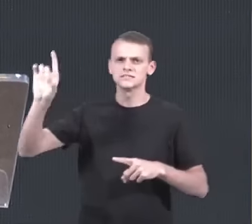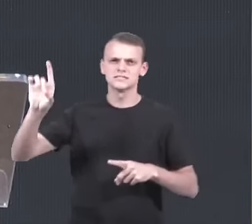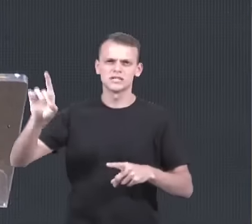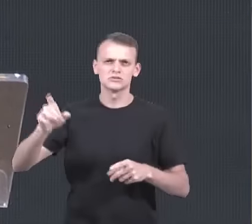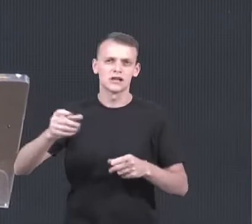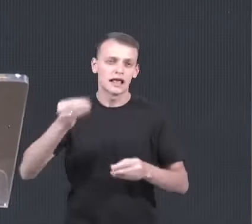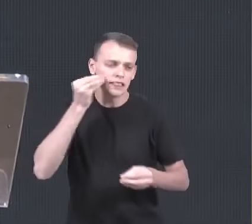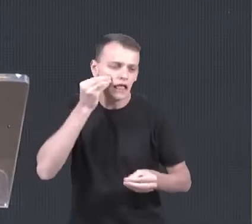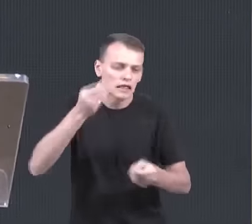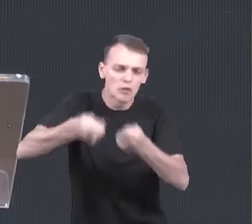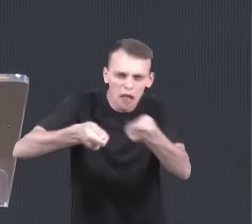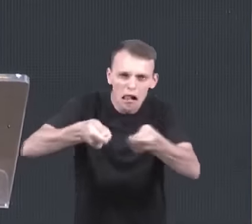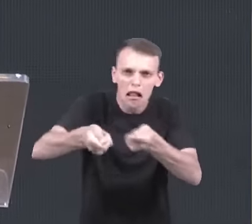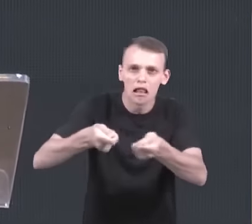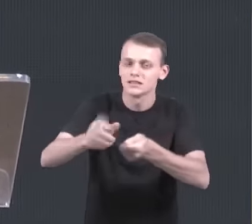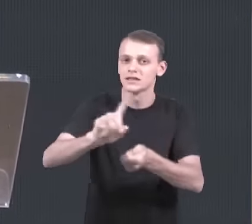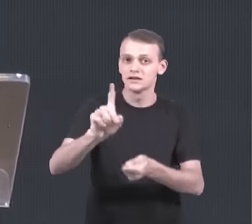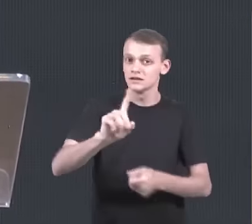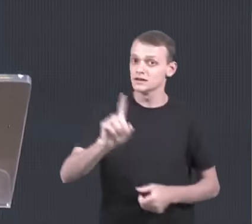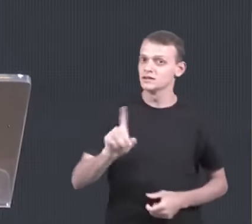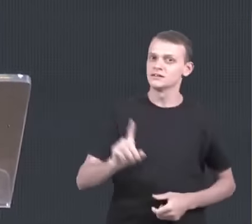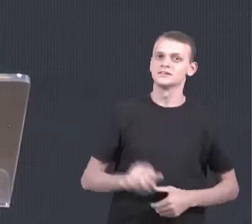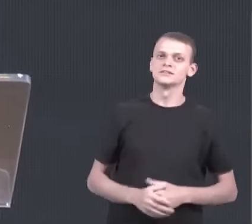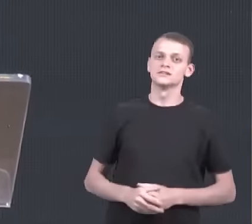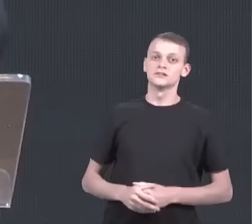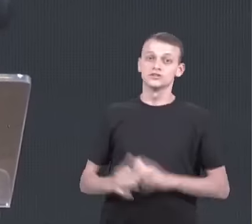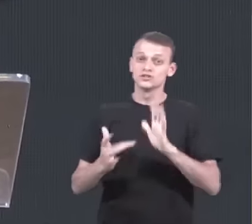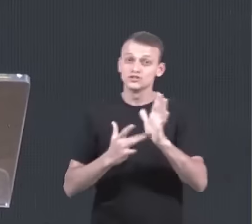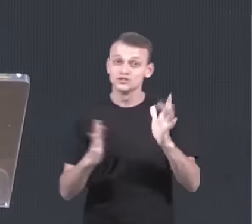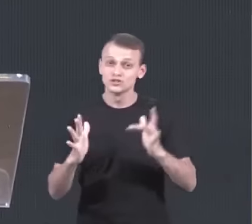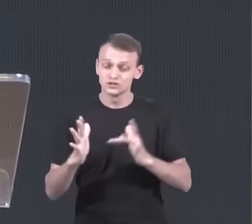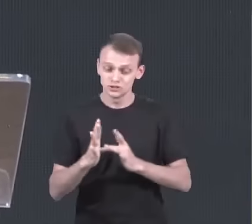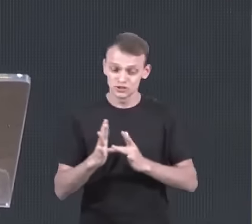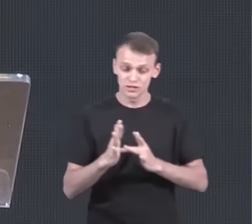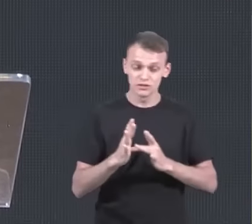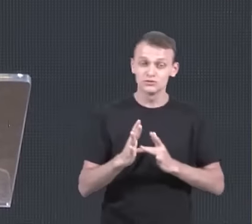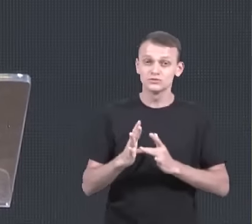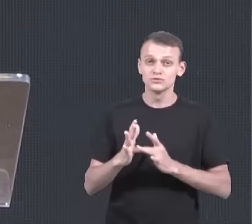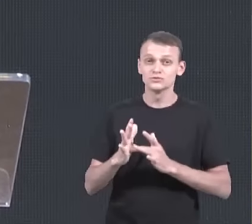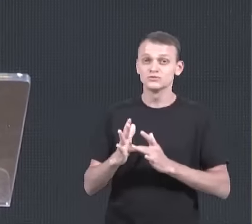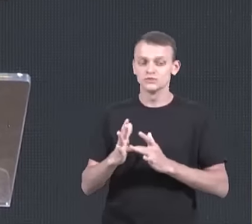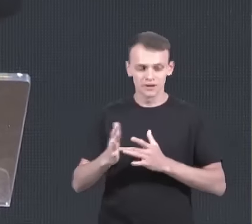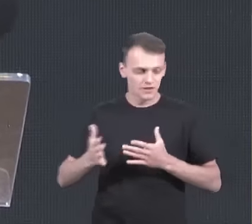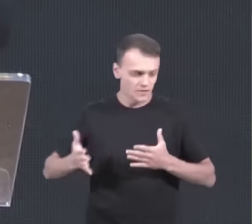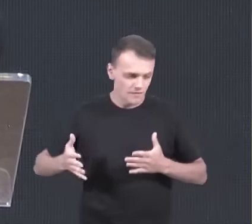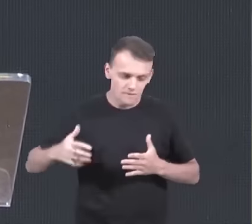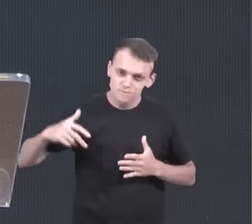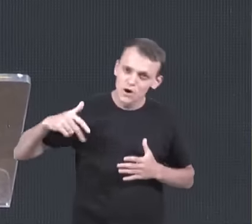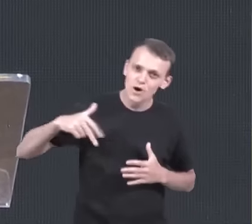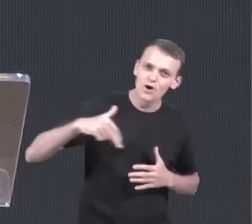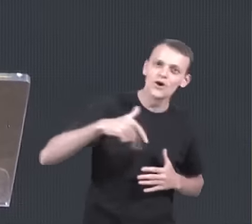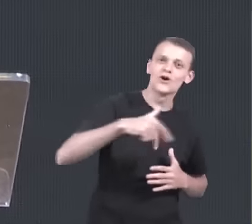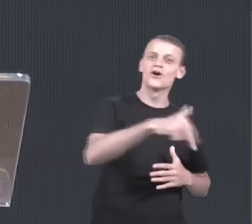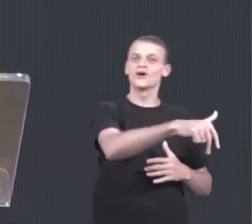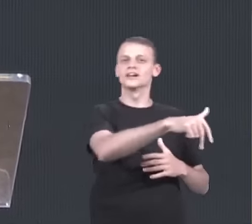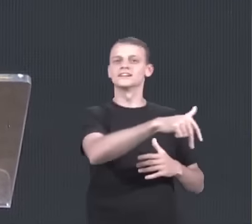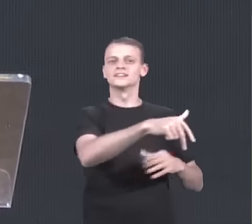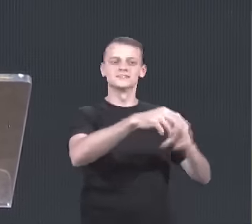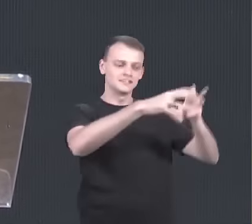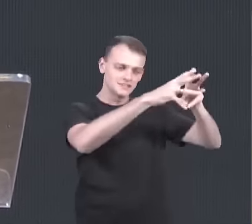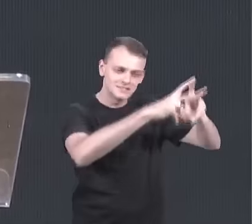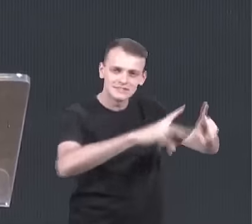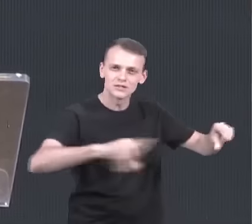o Espírito Santo levou Jesus para o deserto a fim de ser tentado pelo diabo. O inimigo